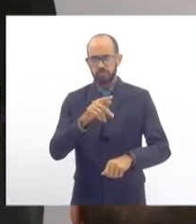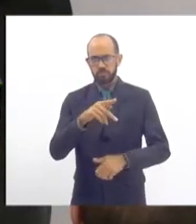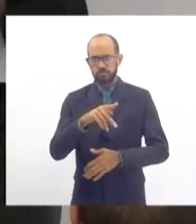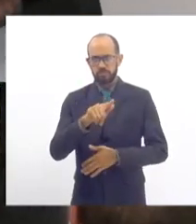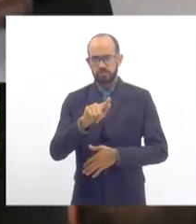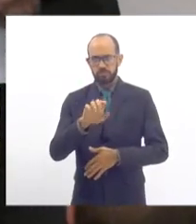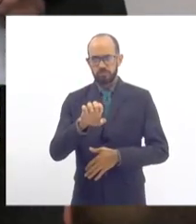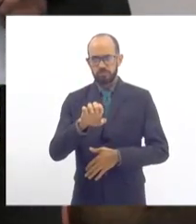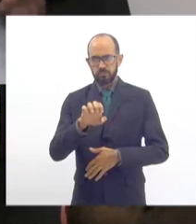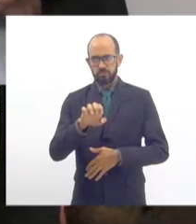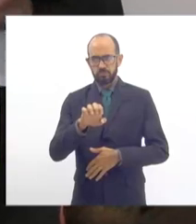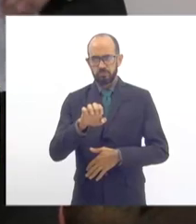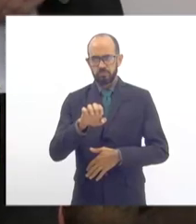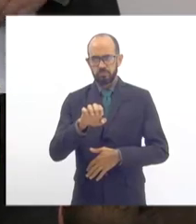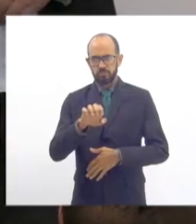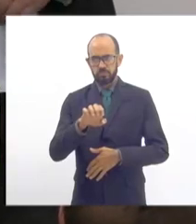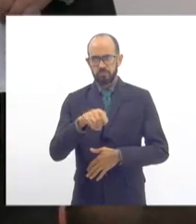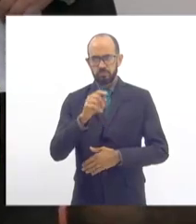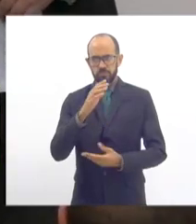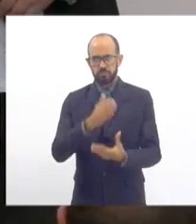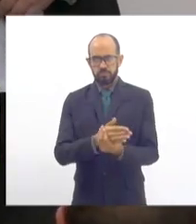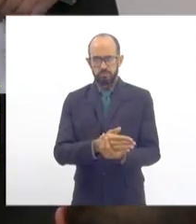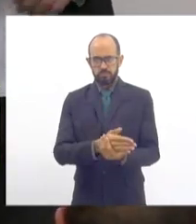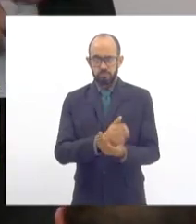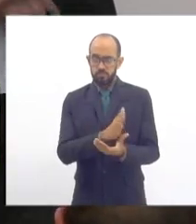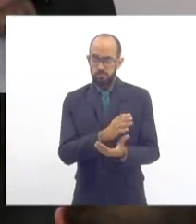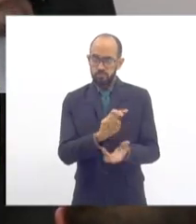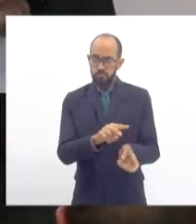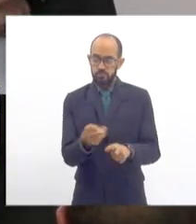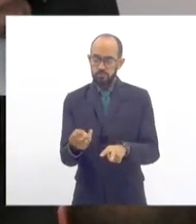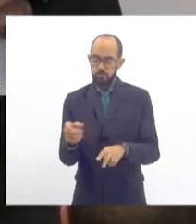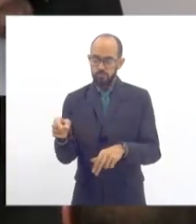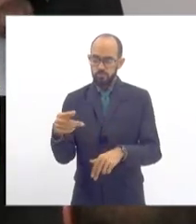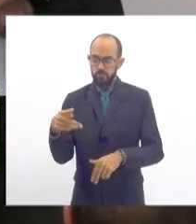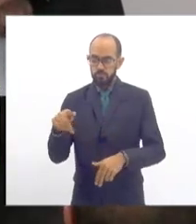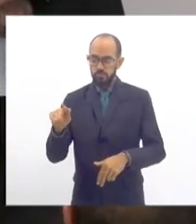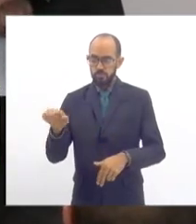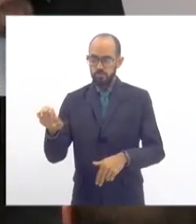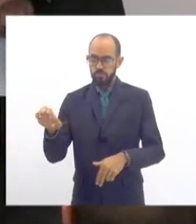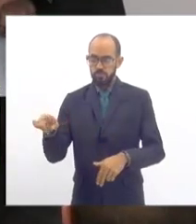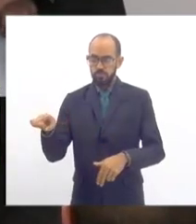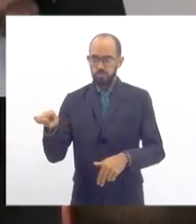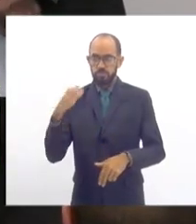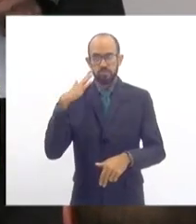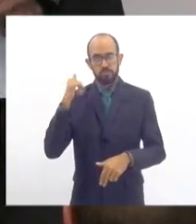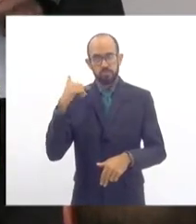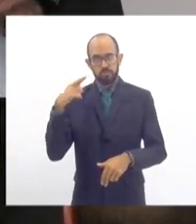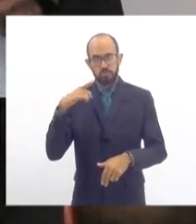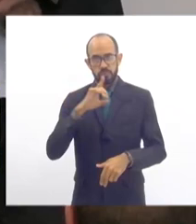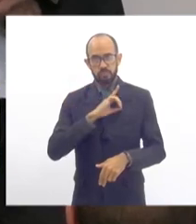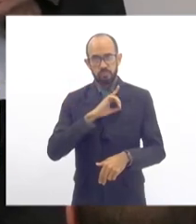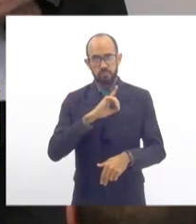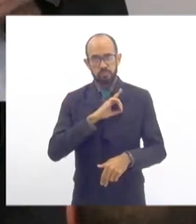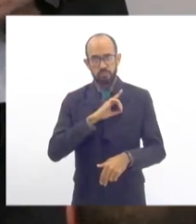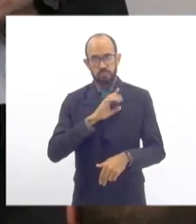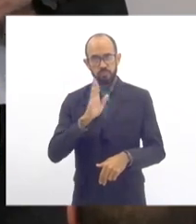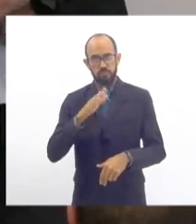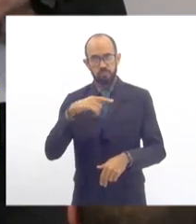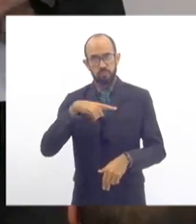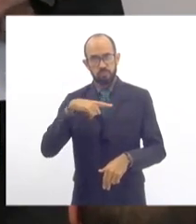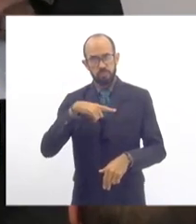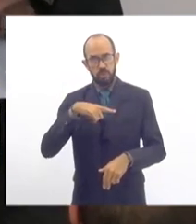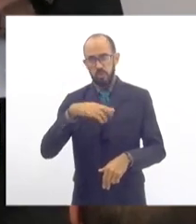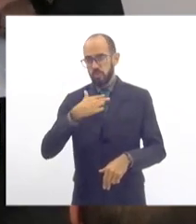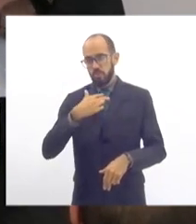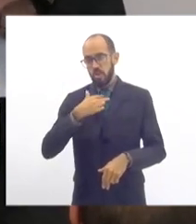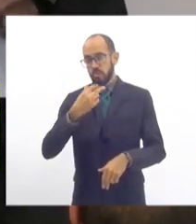PGE, porque esse processo foi para lá, esse processo é na PGE. Eu soube que o Detran já tem, eu soube, não posso afirmar, que o